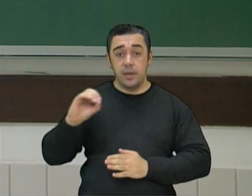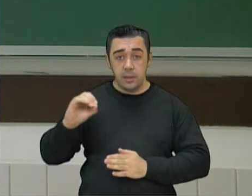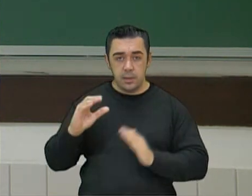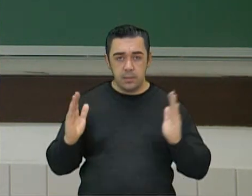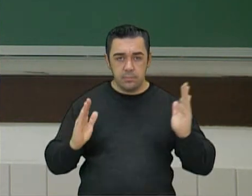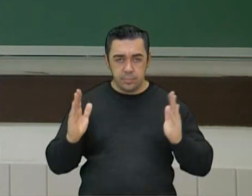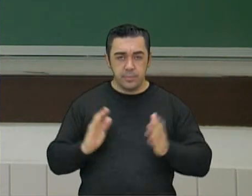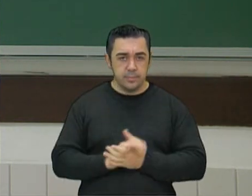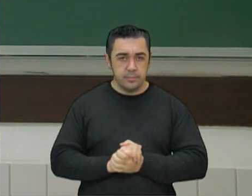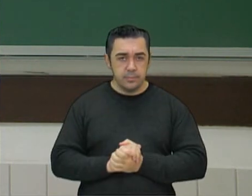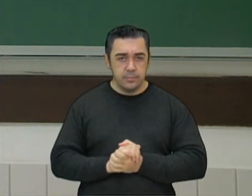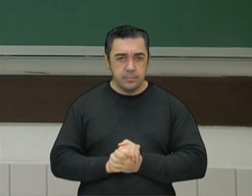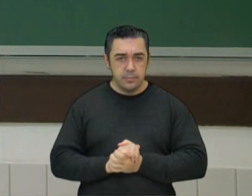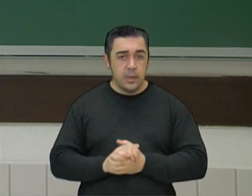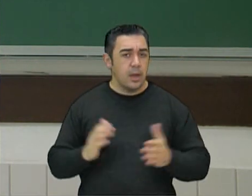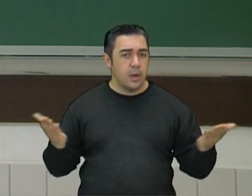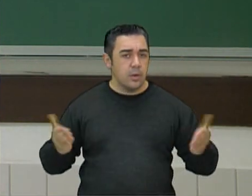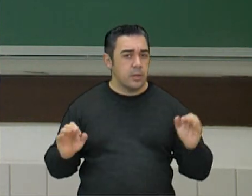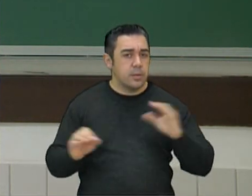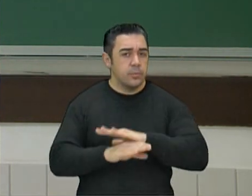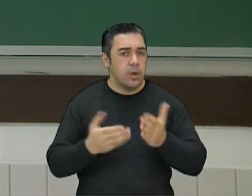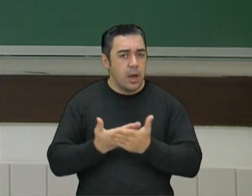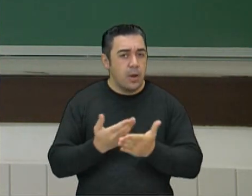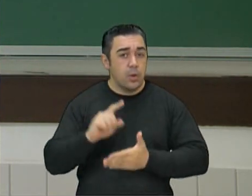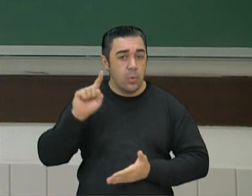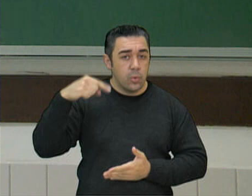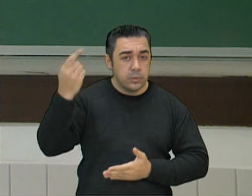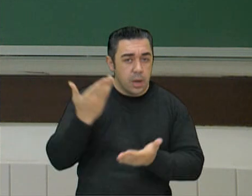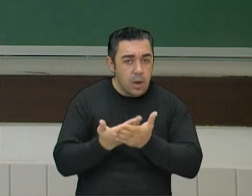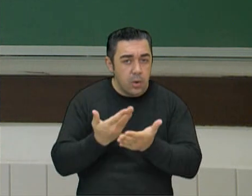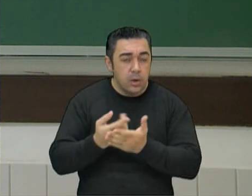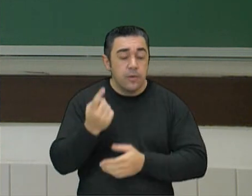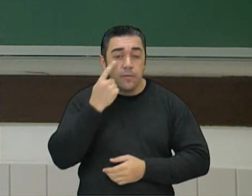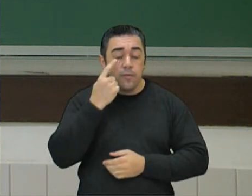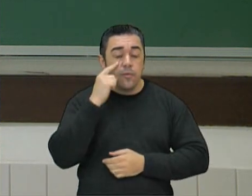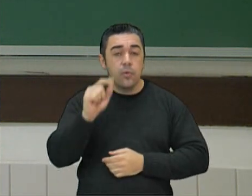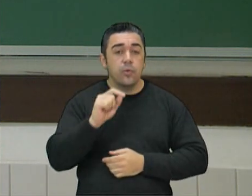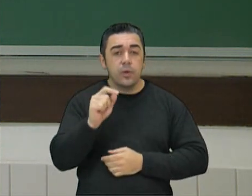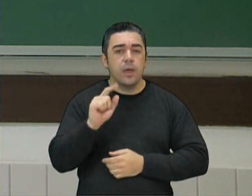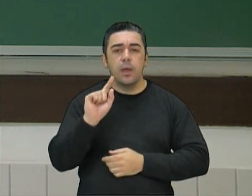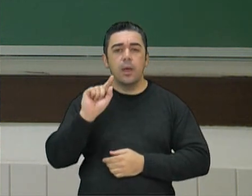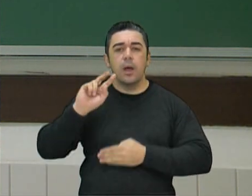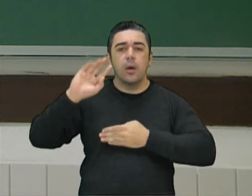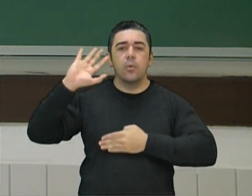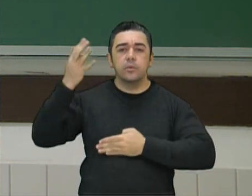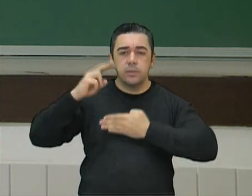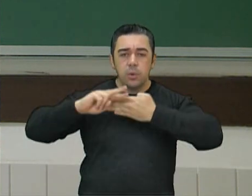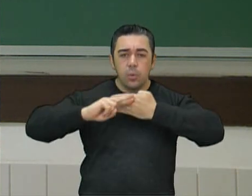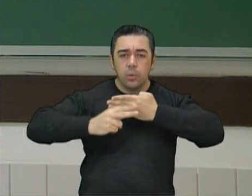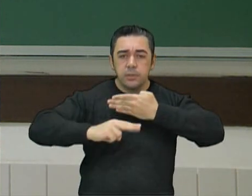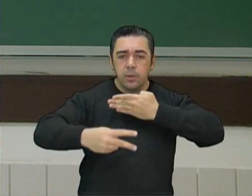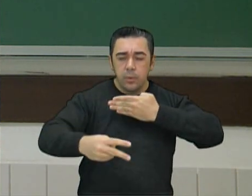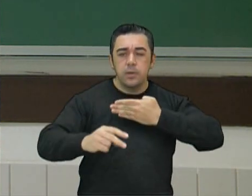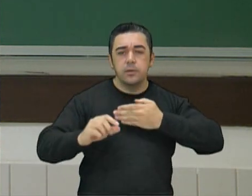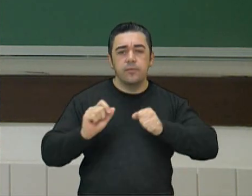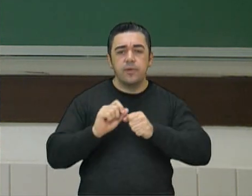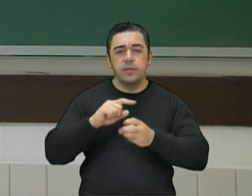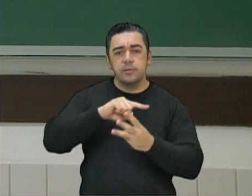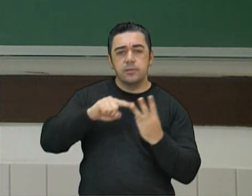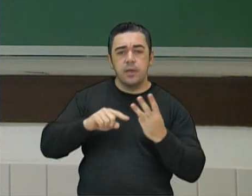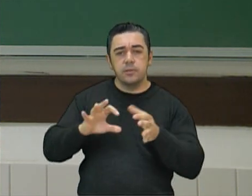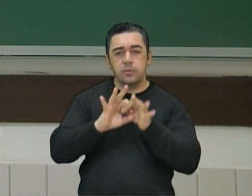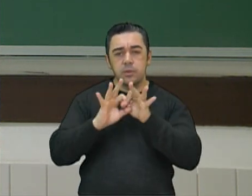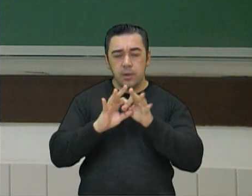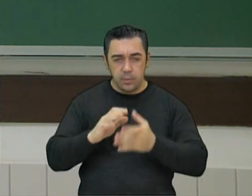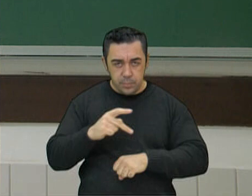1930. É isso, a gente vai ficando por aqui e na próxima aula a gente vem para ver as consequências dessa formação do eixo